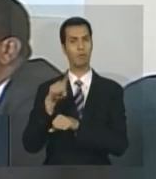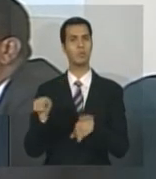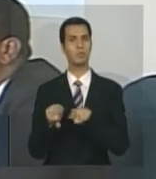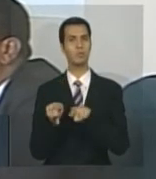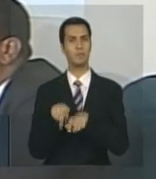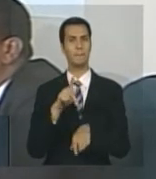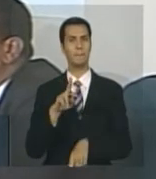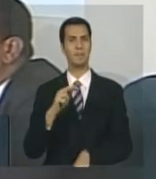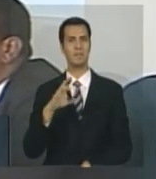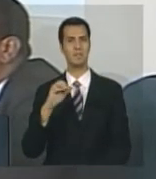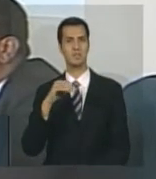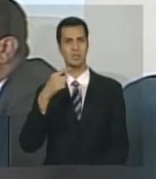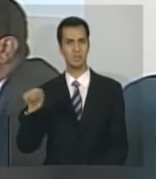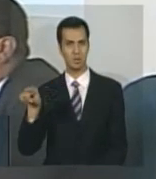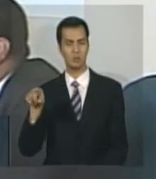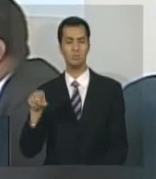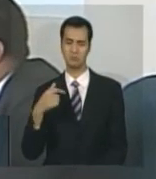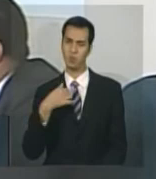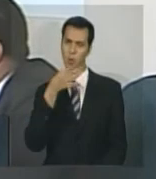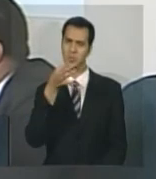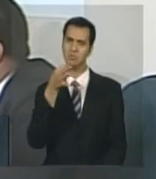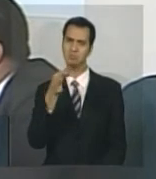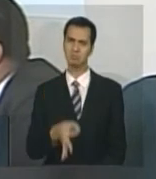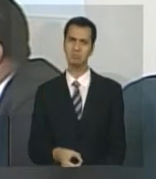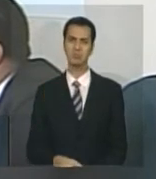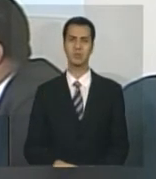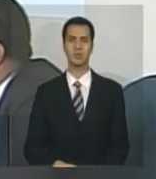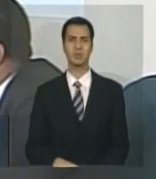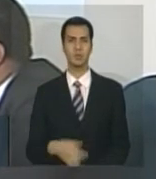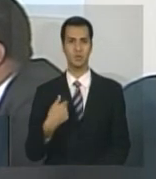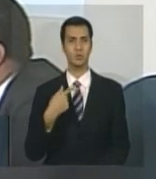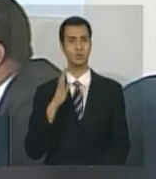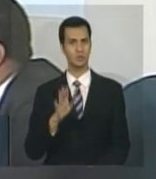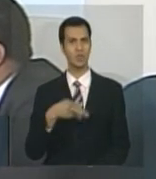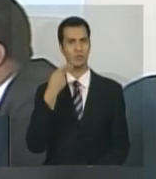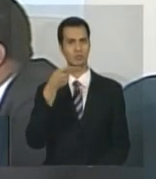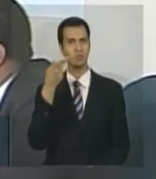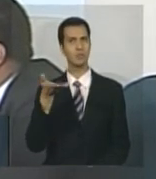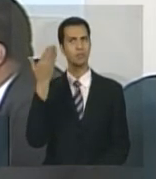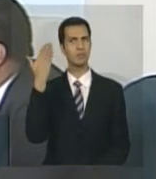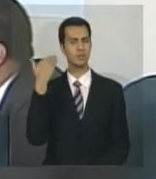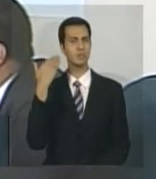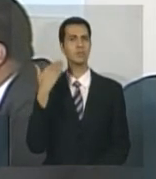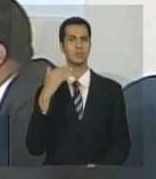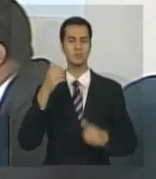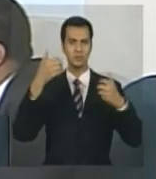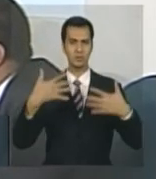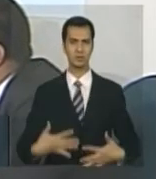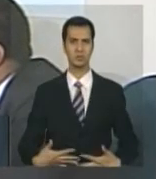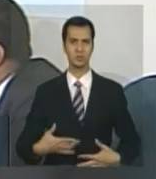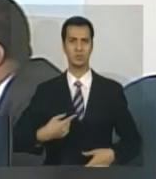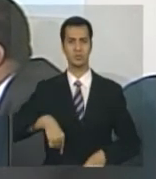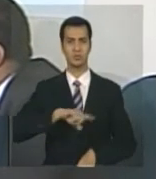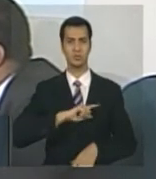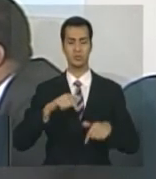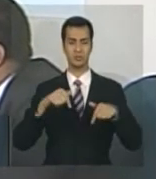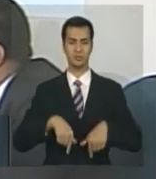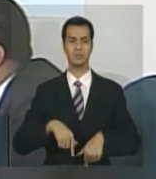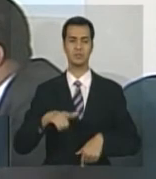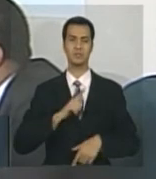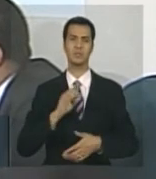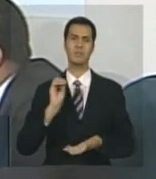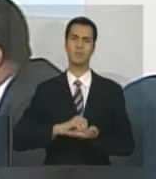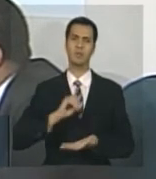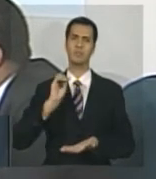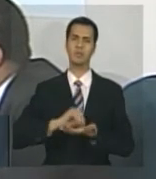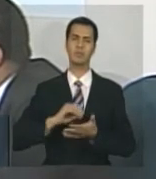tive a oportunidade de falar sobre isso. Na realidade, nós temos um passivo enorme que foi